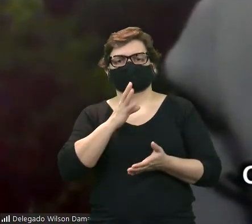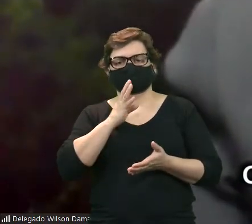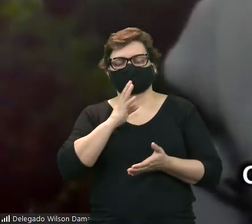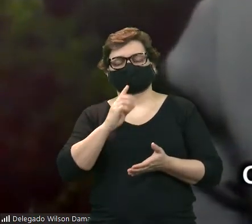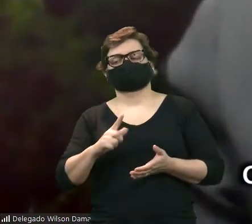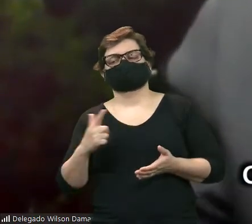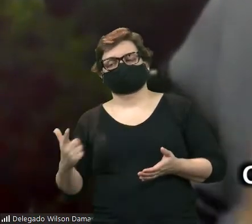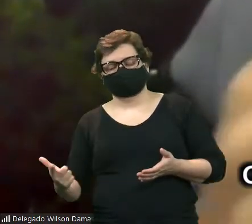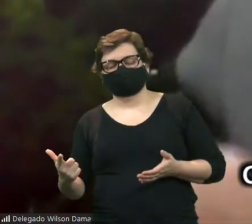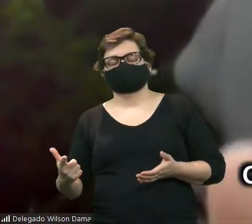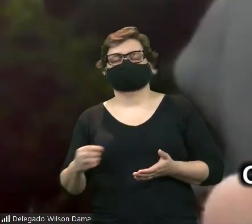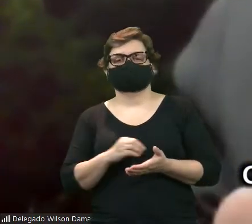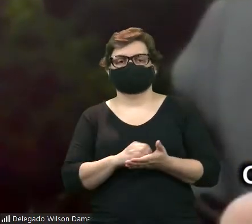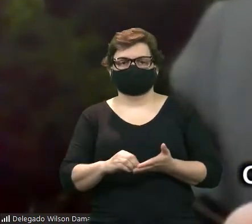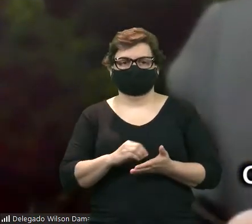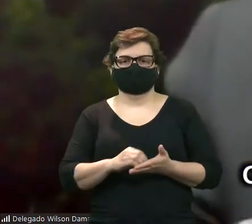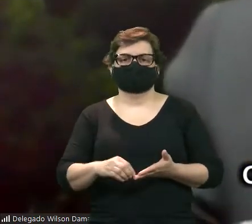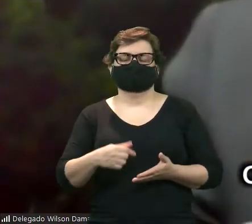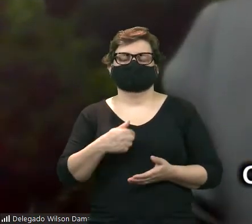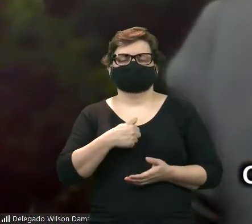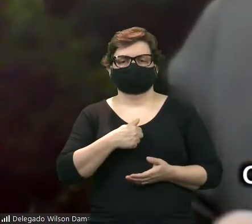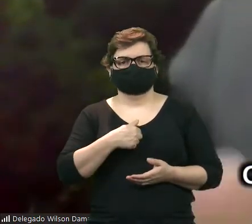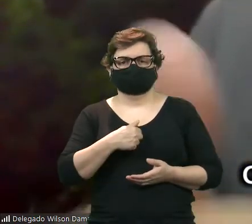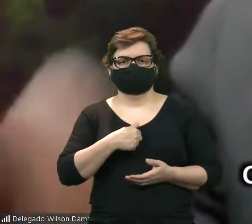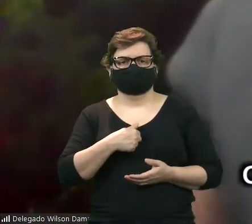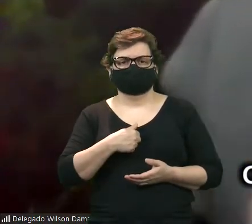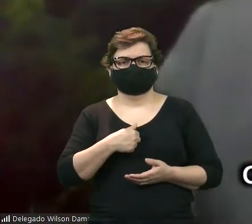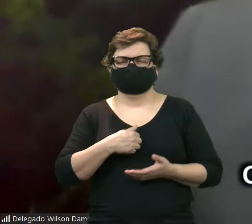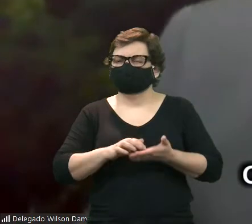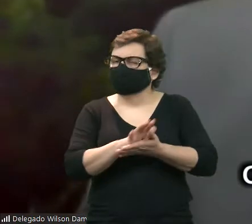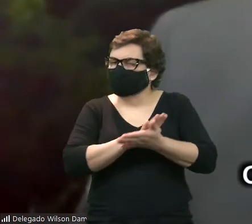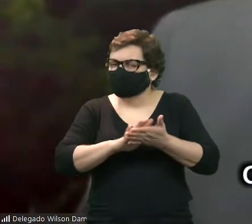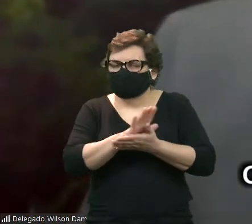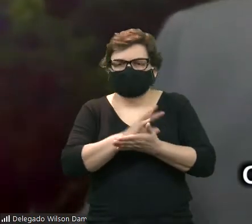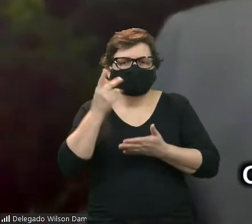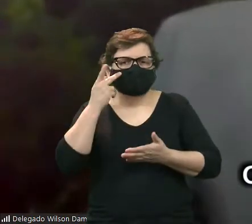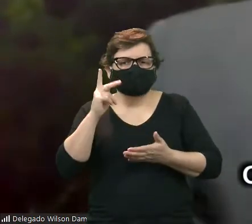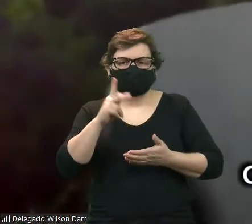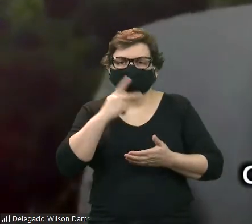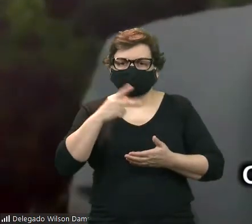falar em relação à pessoa do Vanderlei e do José Antônio de Almeida.